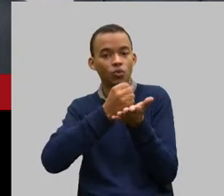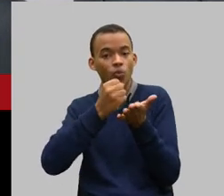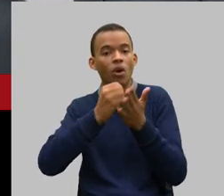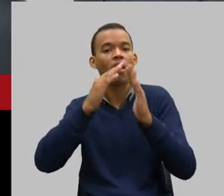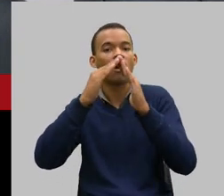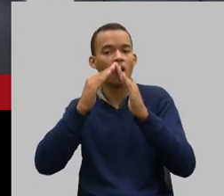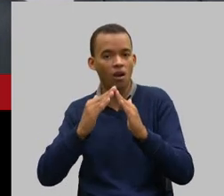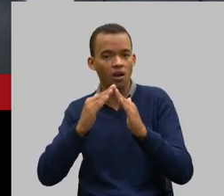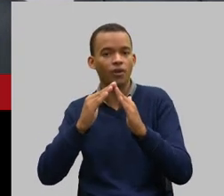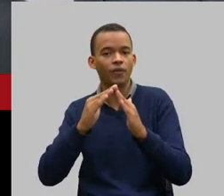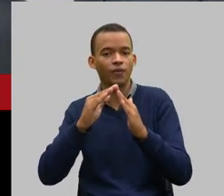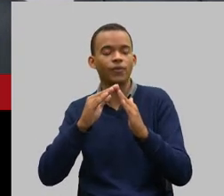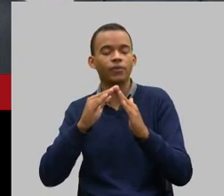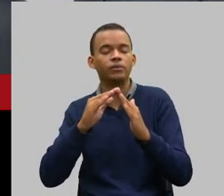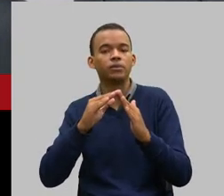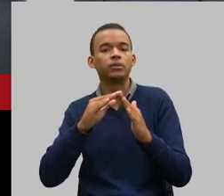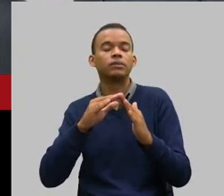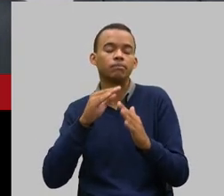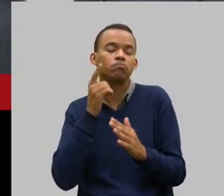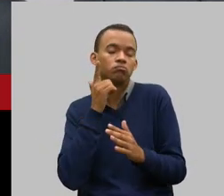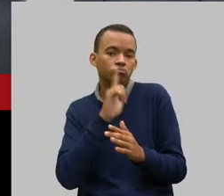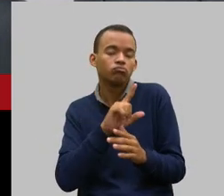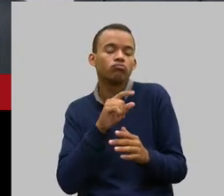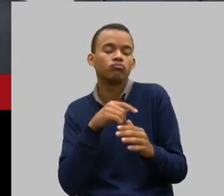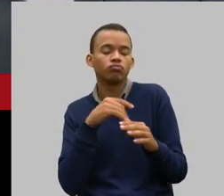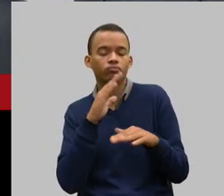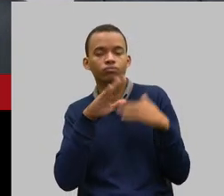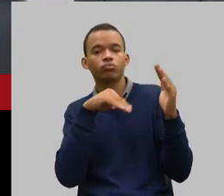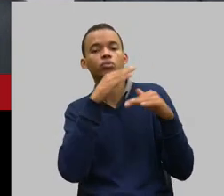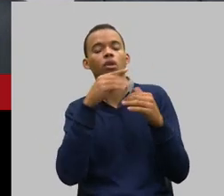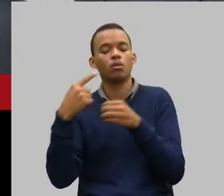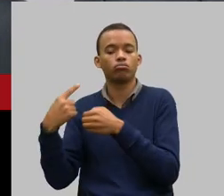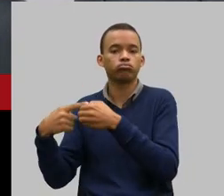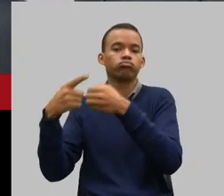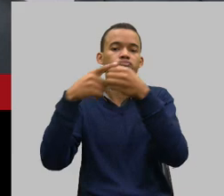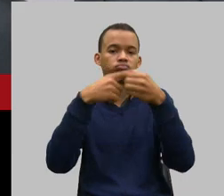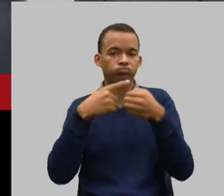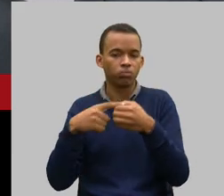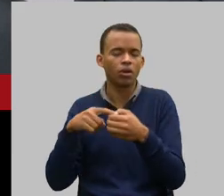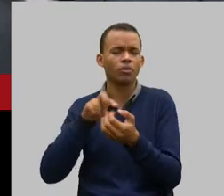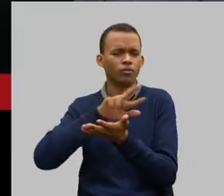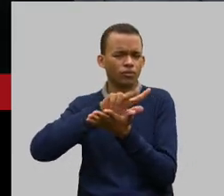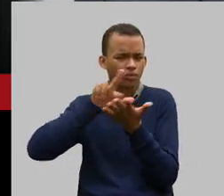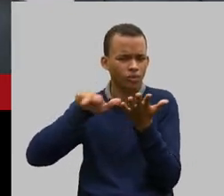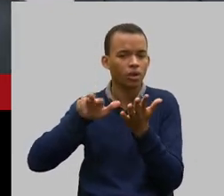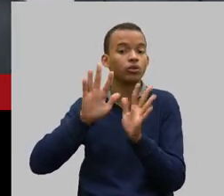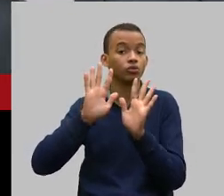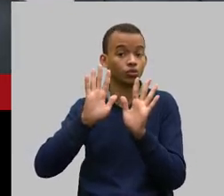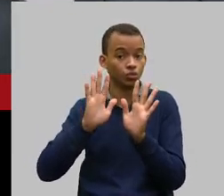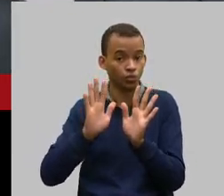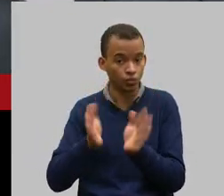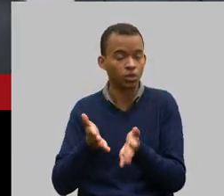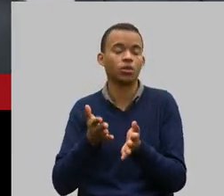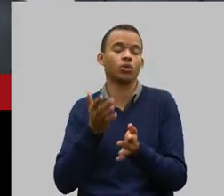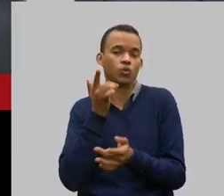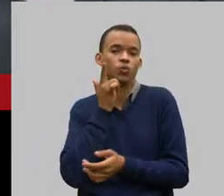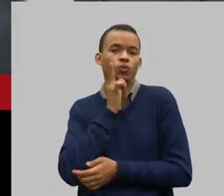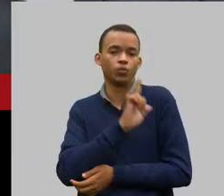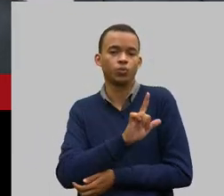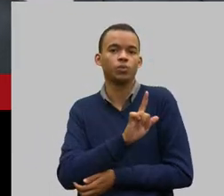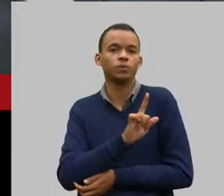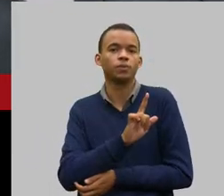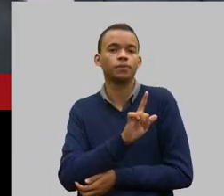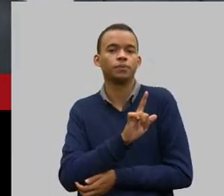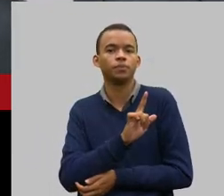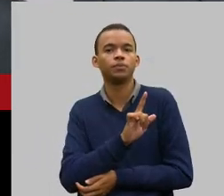reurb realmente tem sido um sucesso e vários municípios Já foram atendidos Eh quero me